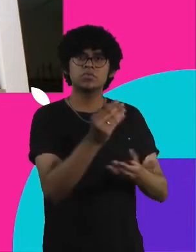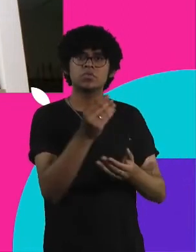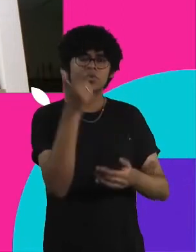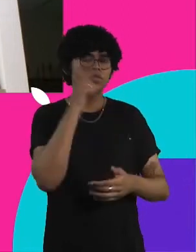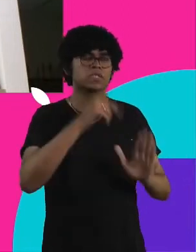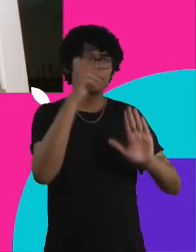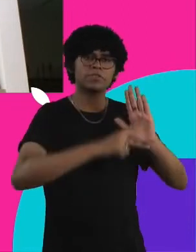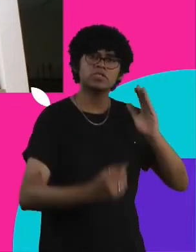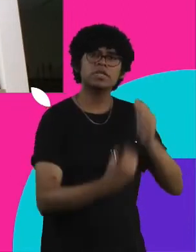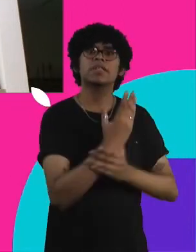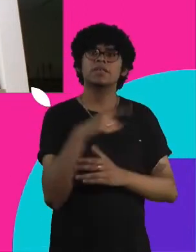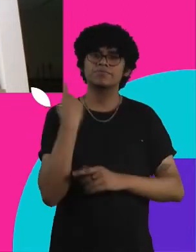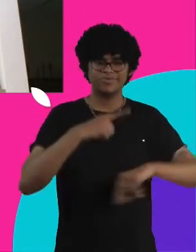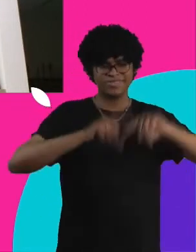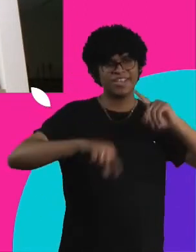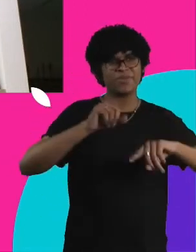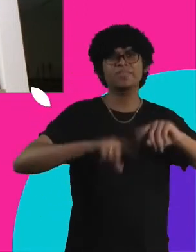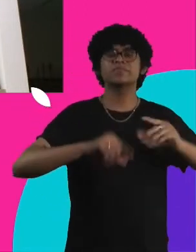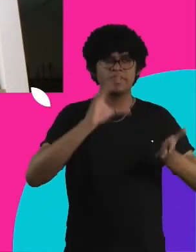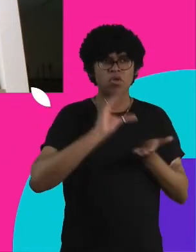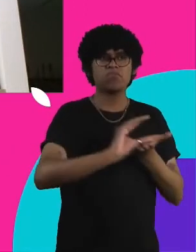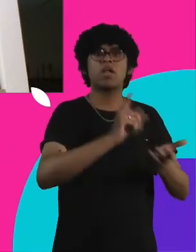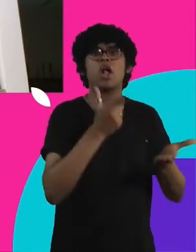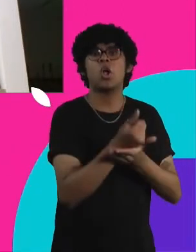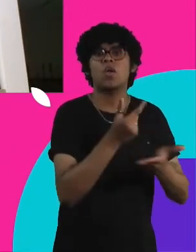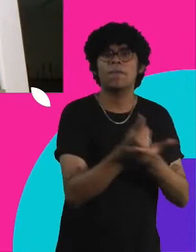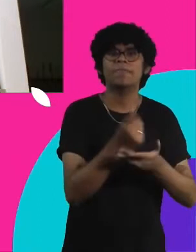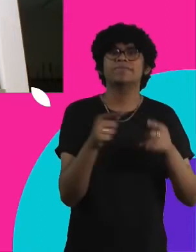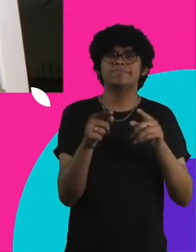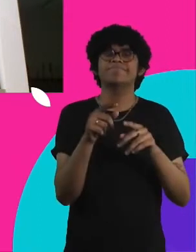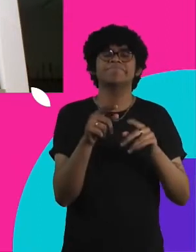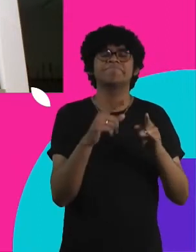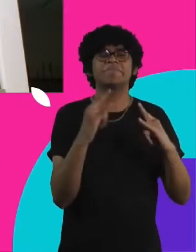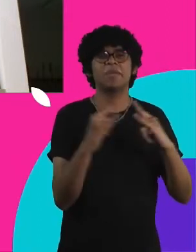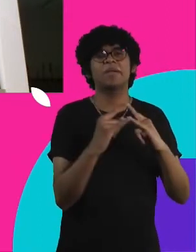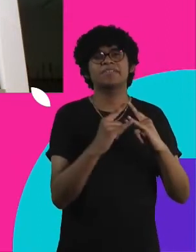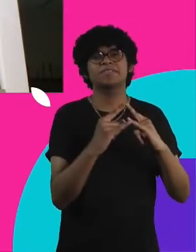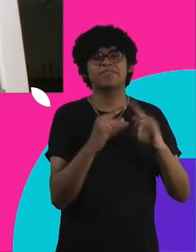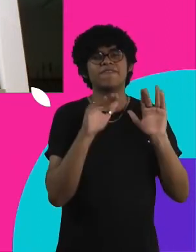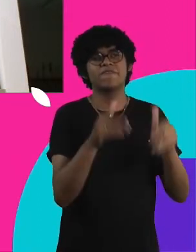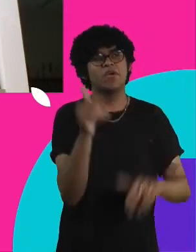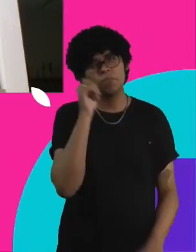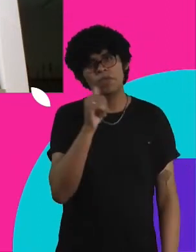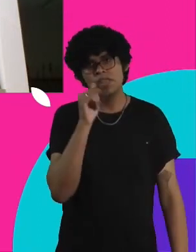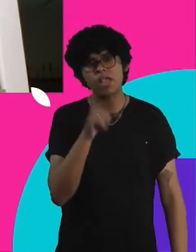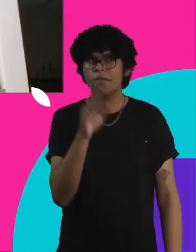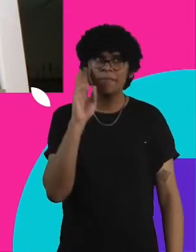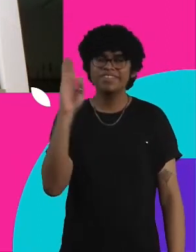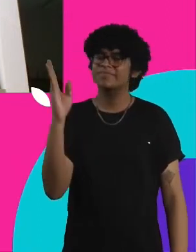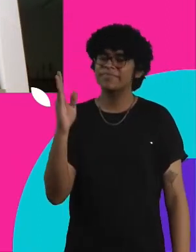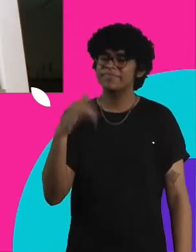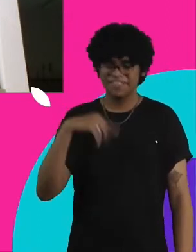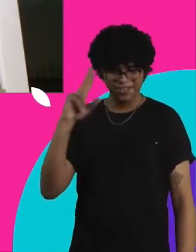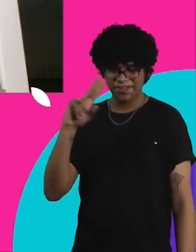90% do recurso para a ponta, para as organizações e para as mulheres. Isso que foi muito fundamental. Eu lembro que uma das coisas muito engraçadas